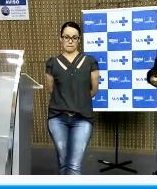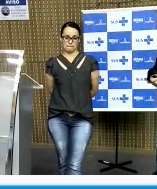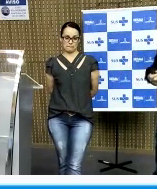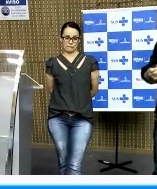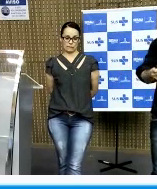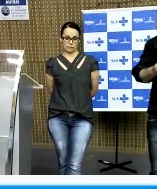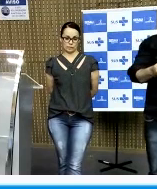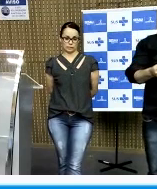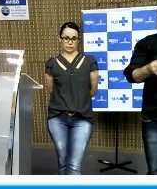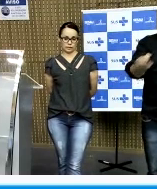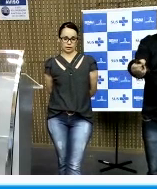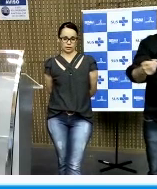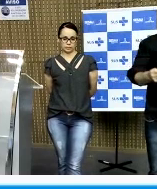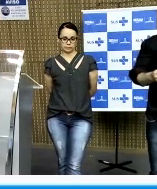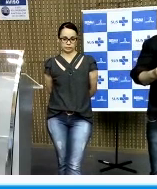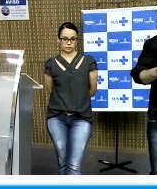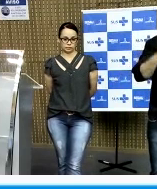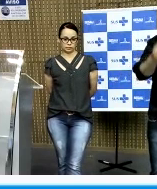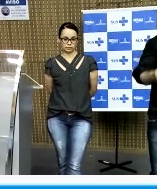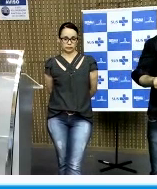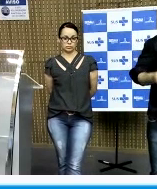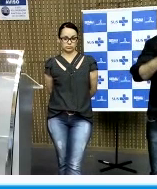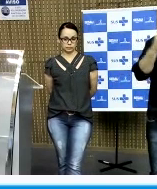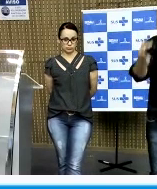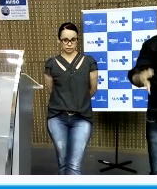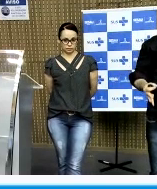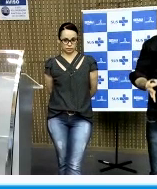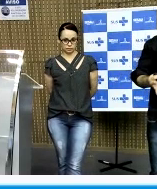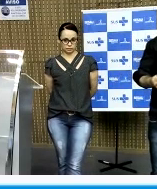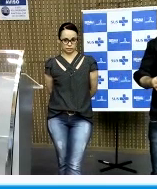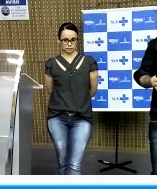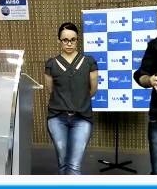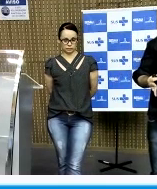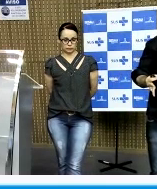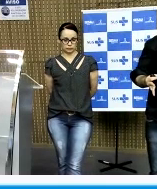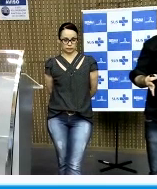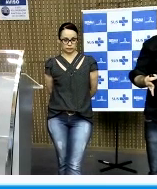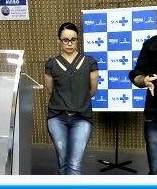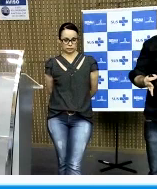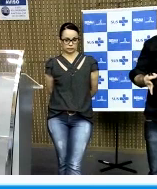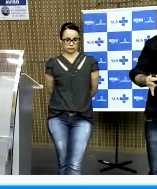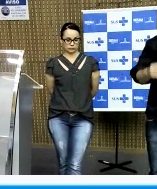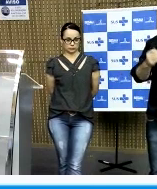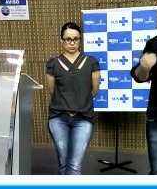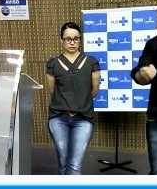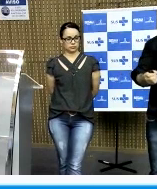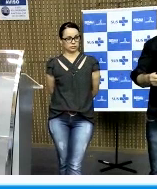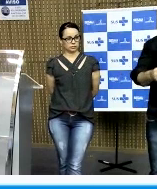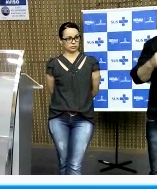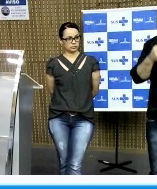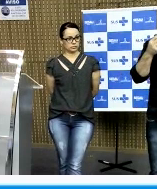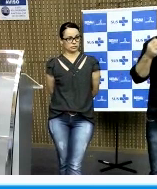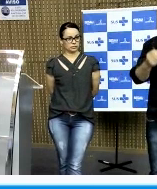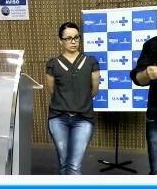disso. E um anseio nosso agora, que já está sendo discutido, é a retomada das ações do hiperdia, tá? Com troca